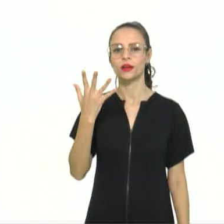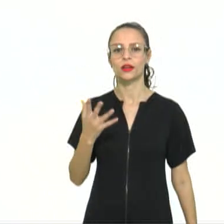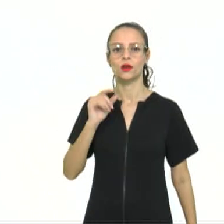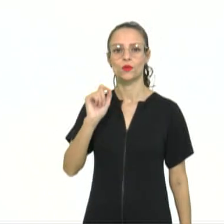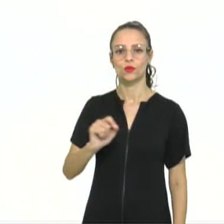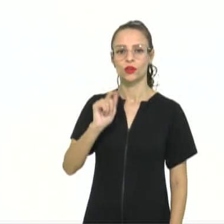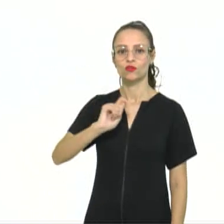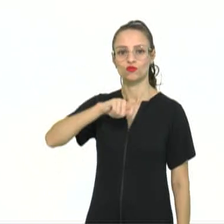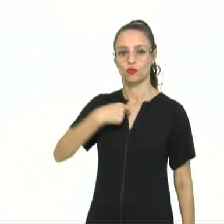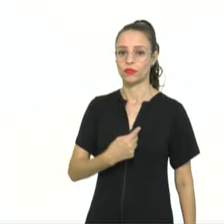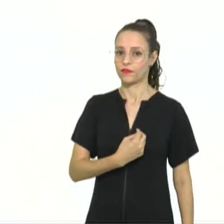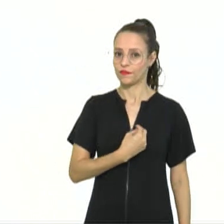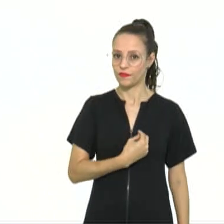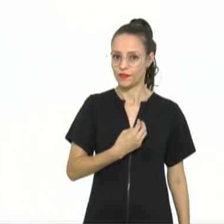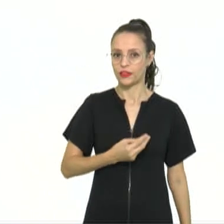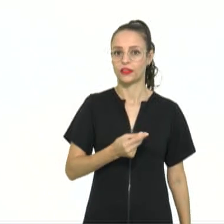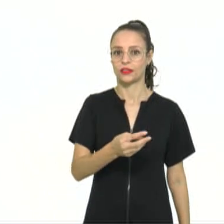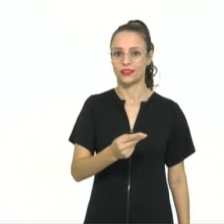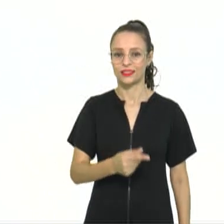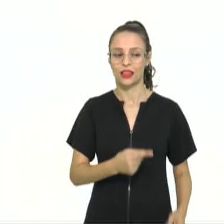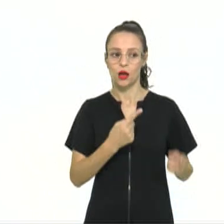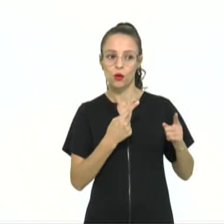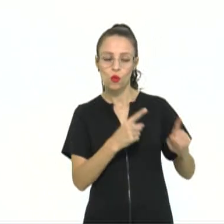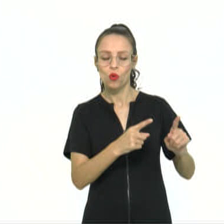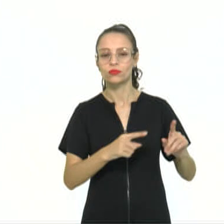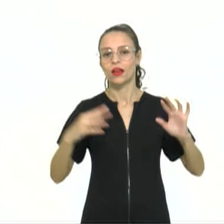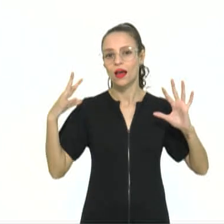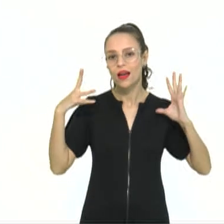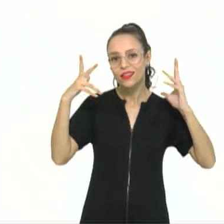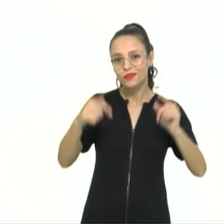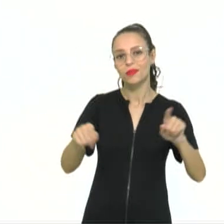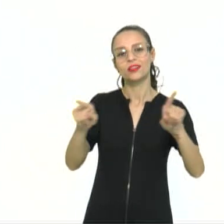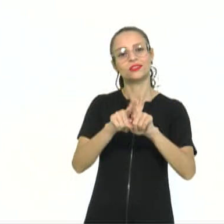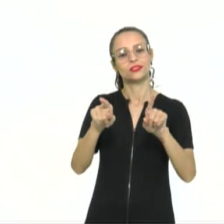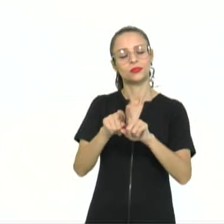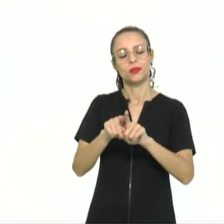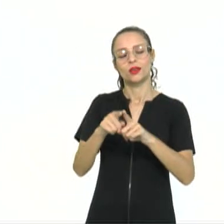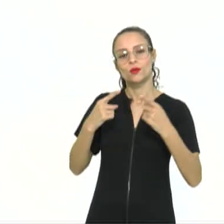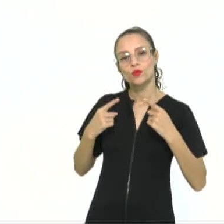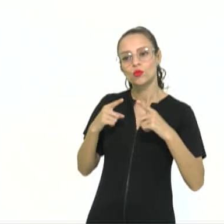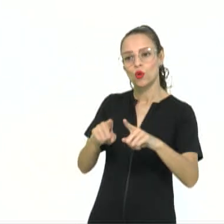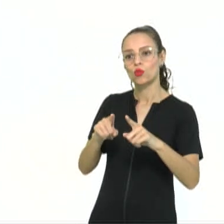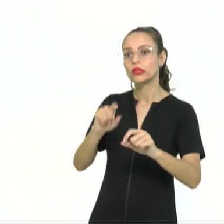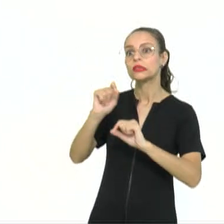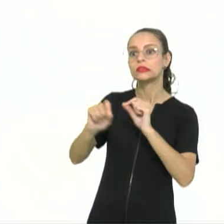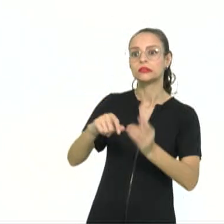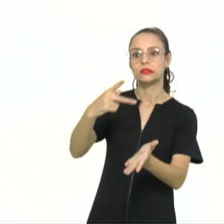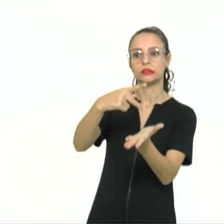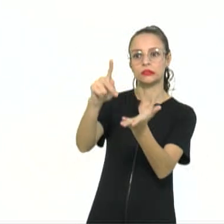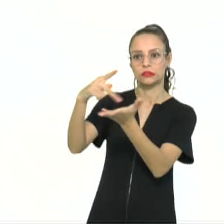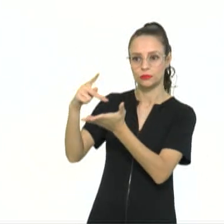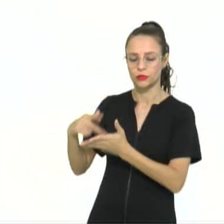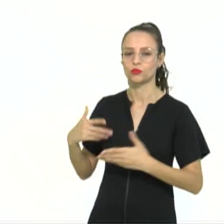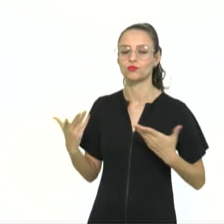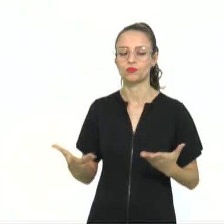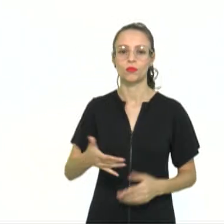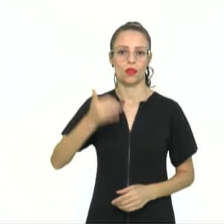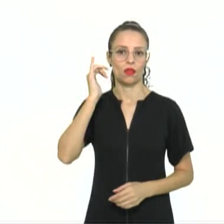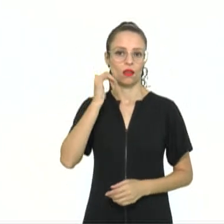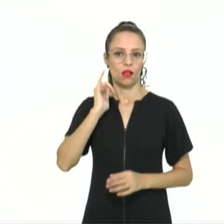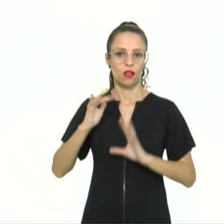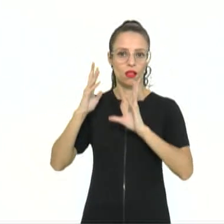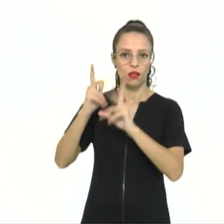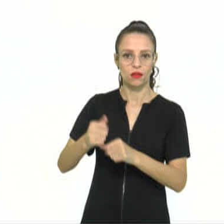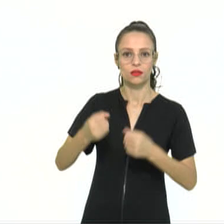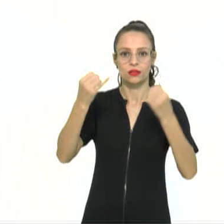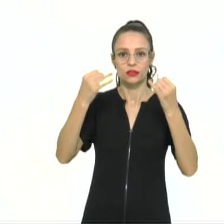de sobrevivência, tanto contra animais perigosos, né, tanto quanto contra inimigos. Conta a lenda que certa